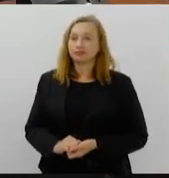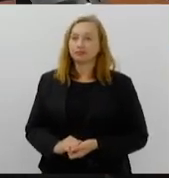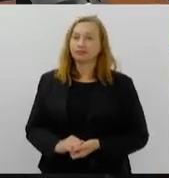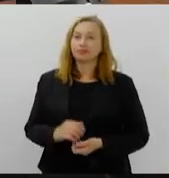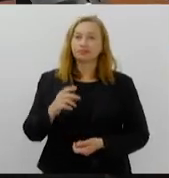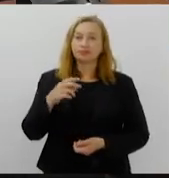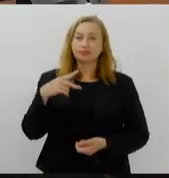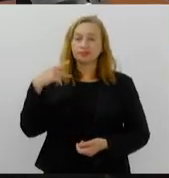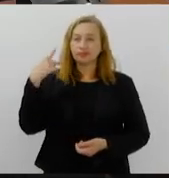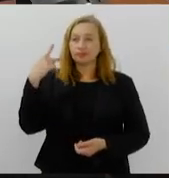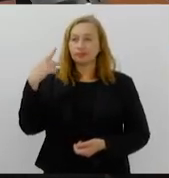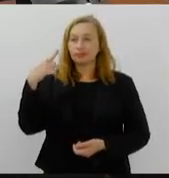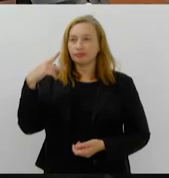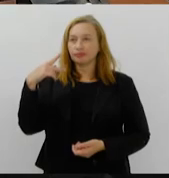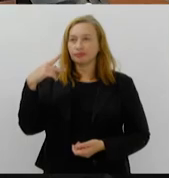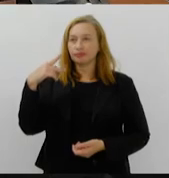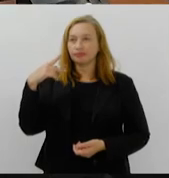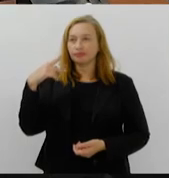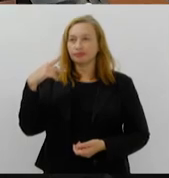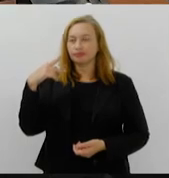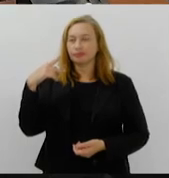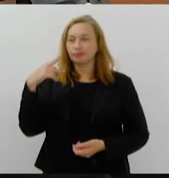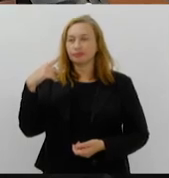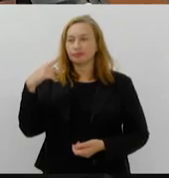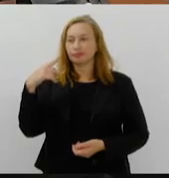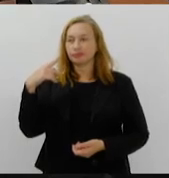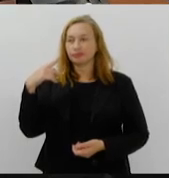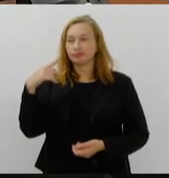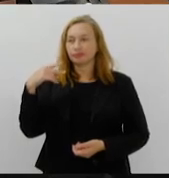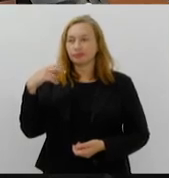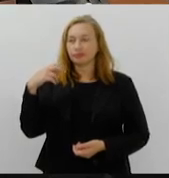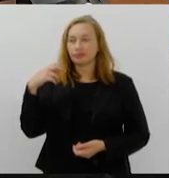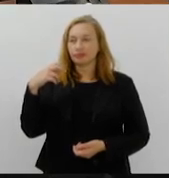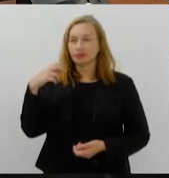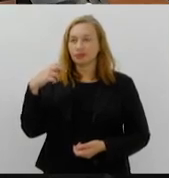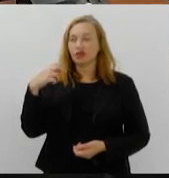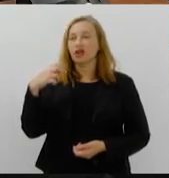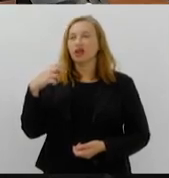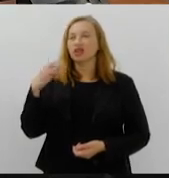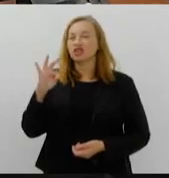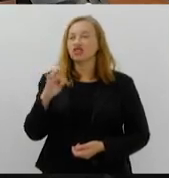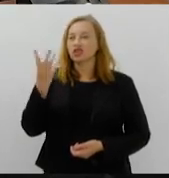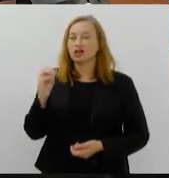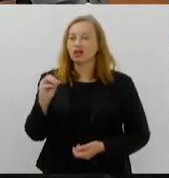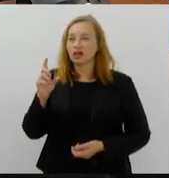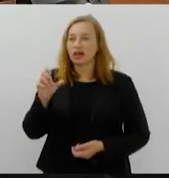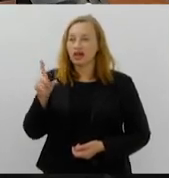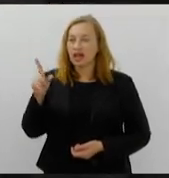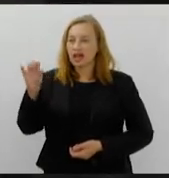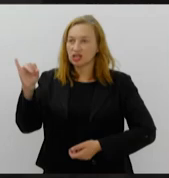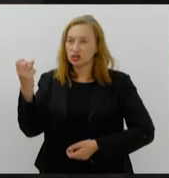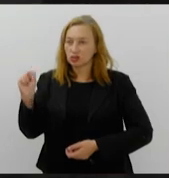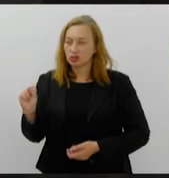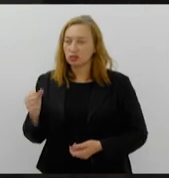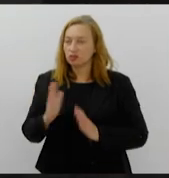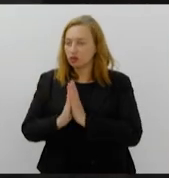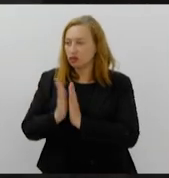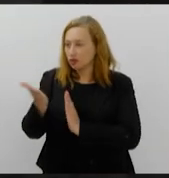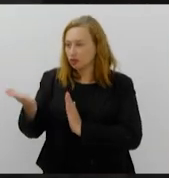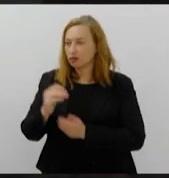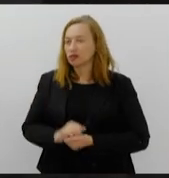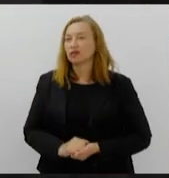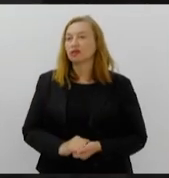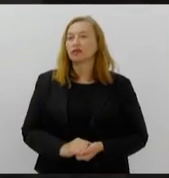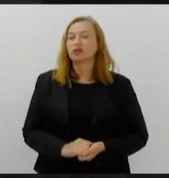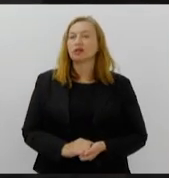Verônica Autora não pode. Pela Comissão de Cultura, deputado Thiago Galhaço, por favor.